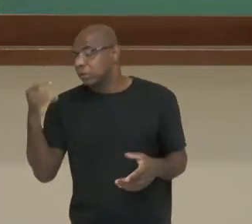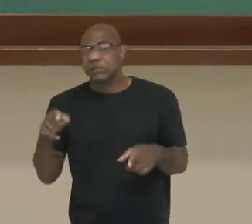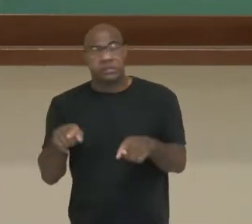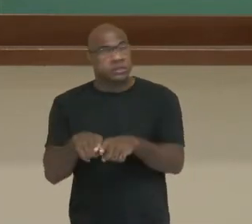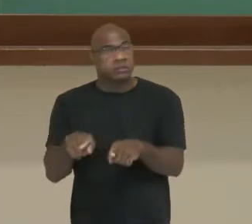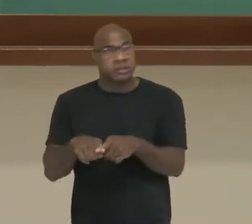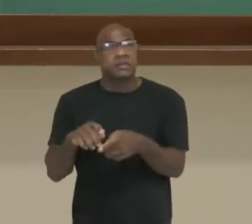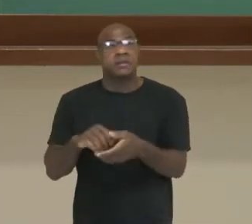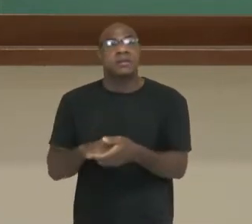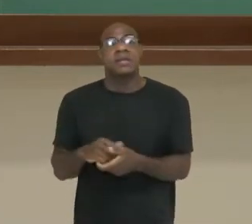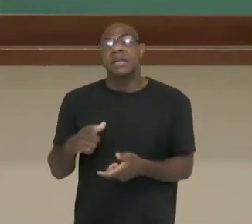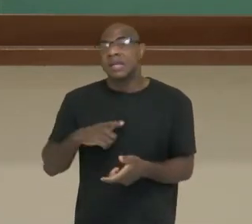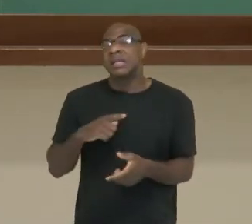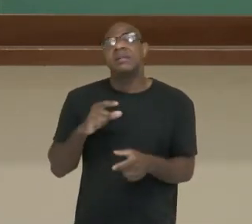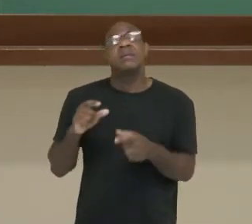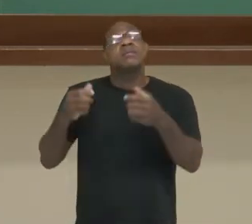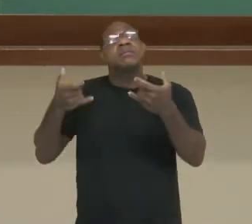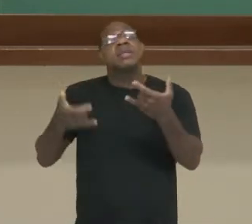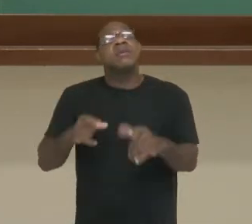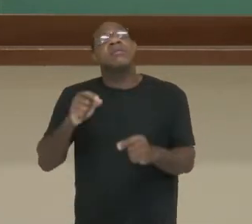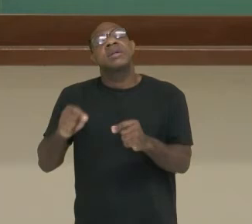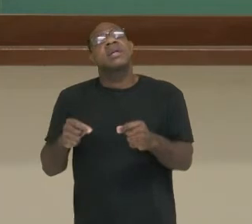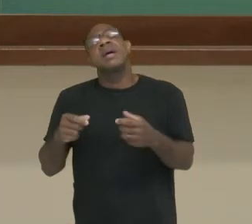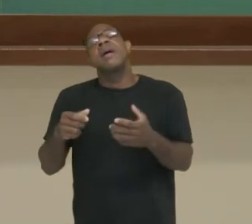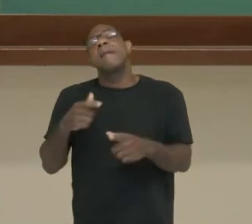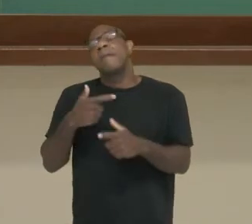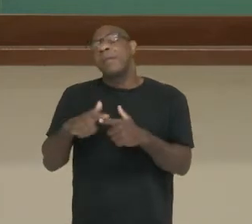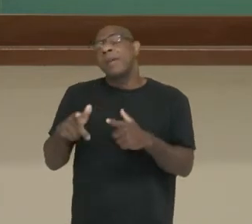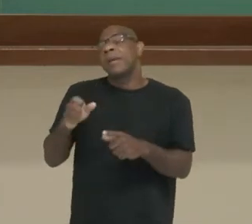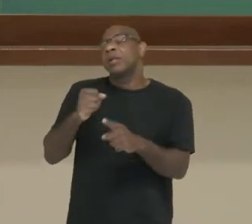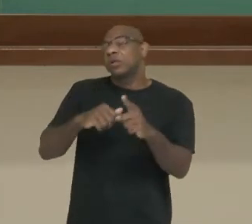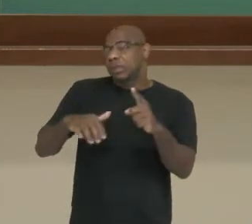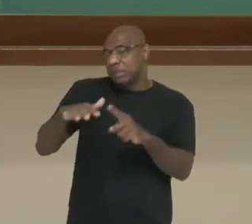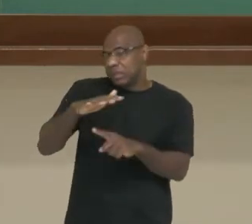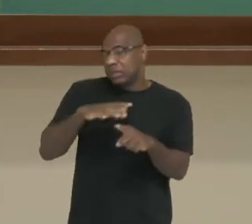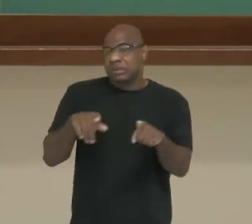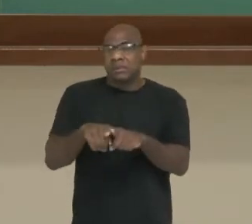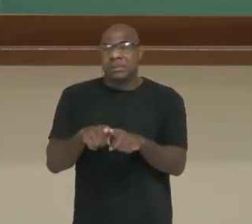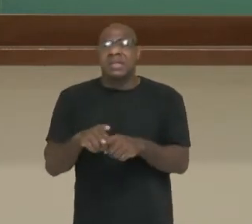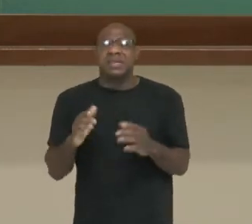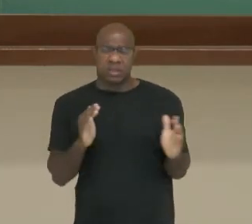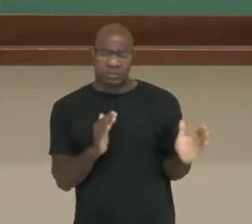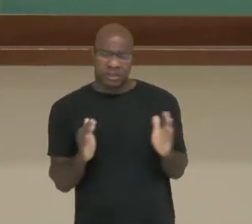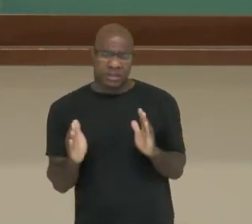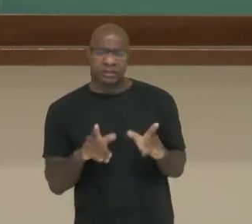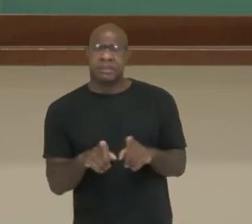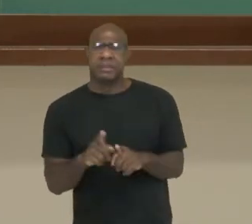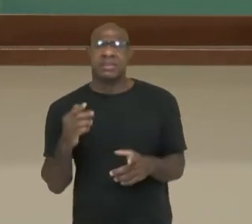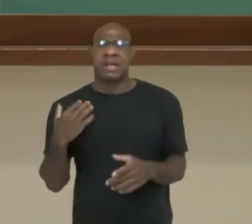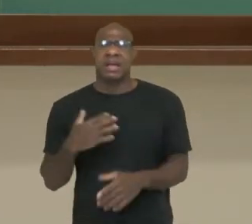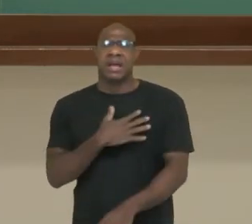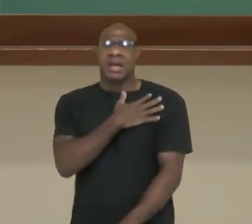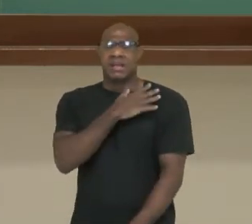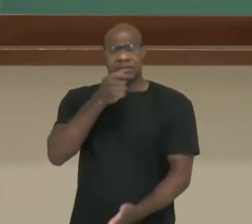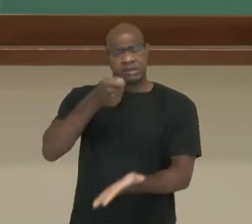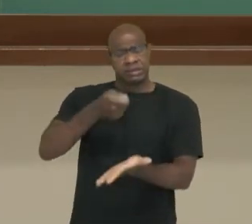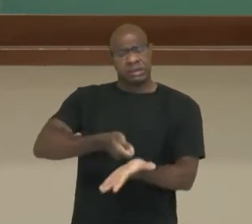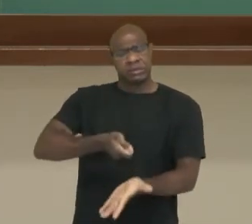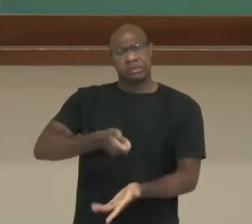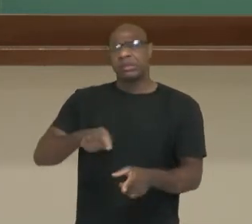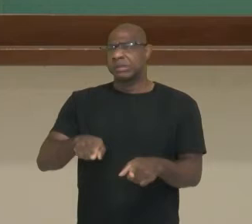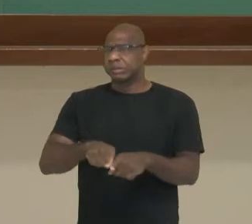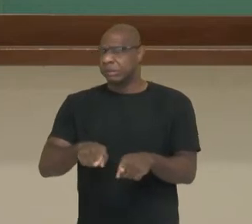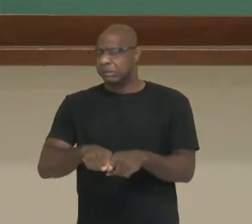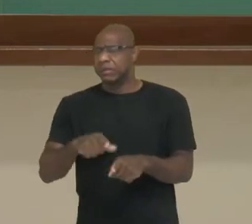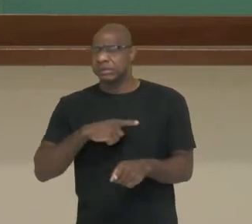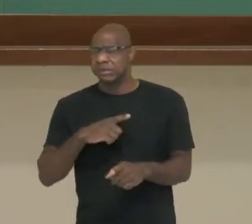e eles trabalhavam muito também em problemas sociais e numa época também que a ditadura foi forte no nosso país, o Teatro de Arena também veio